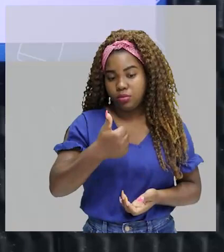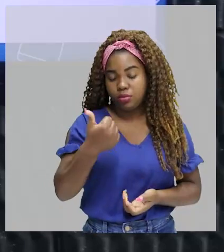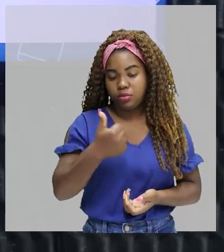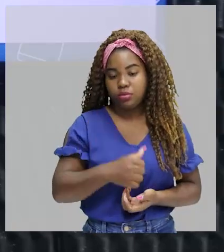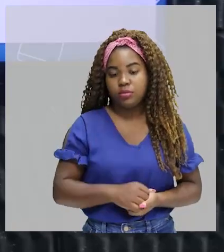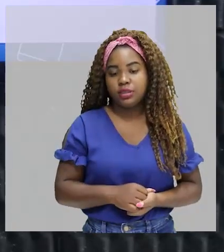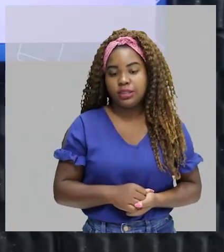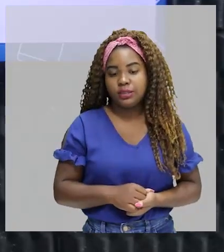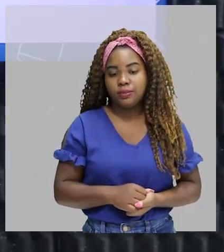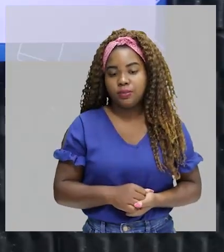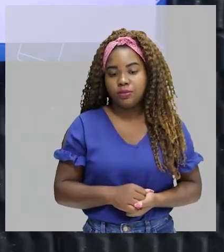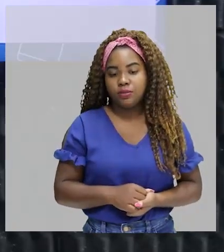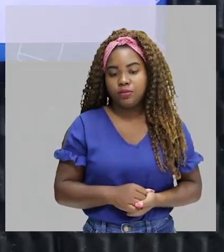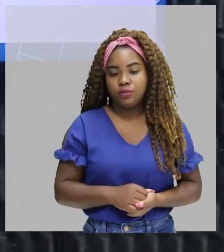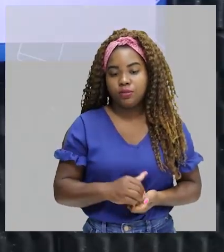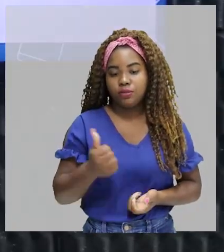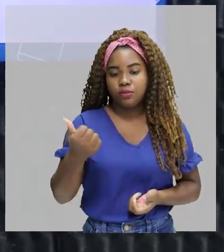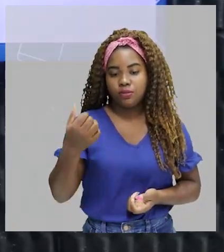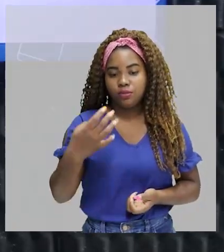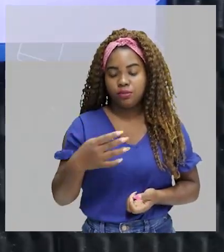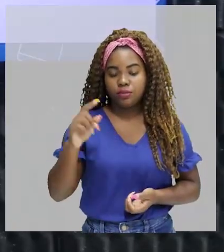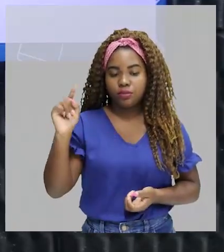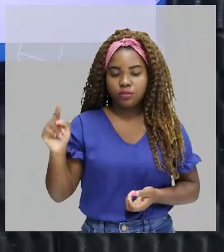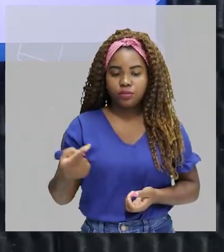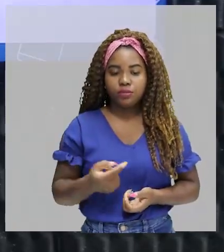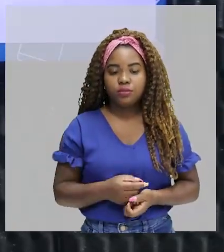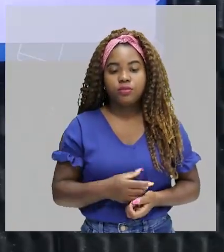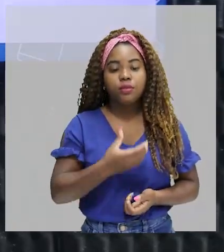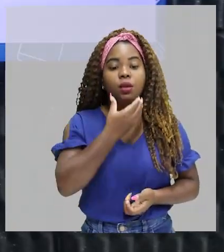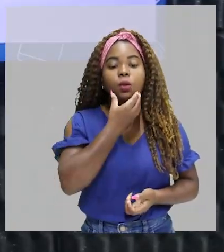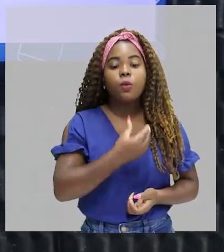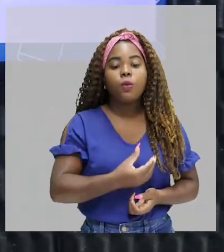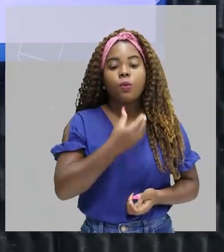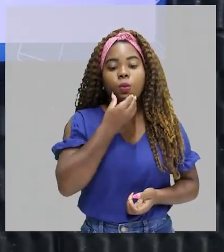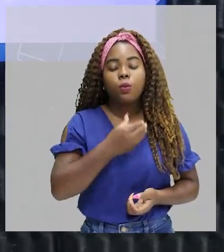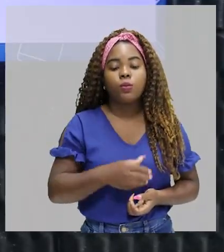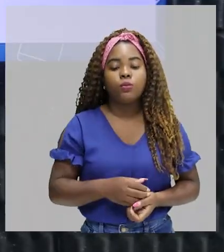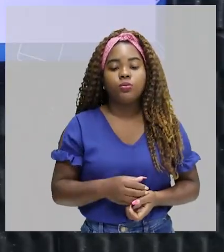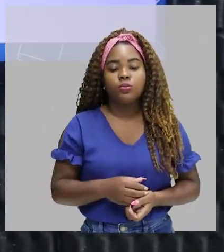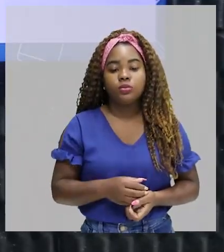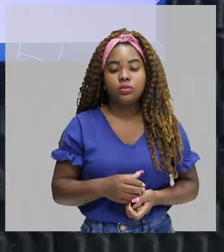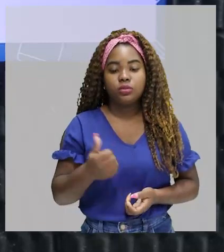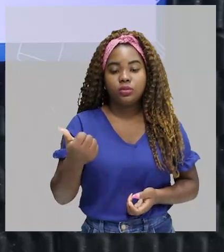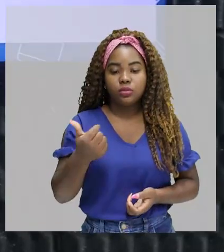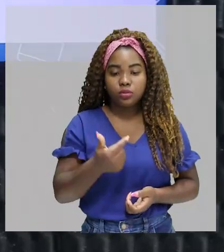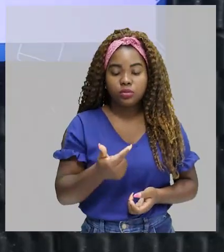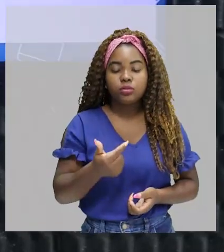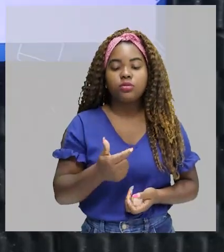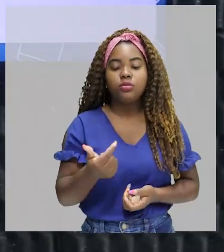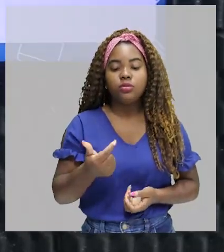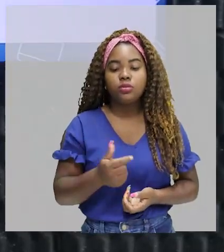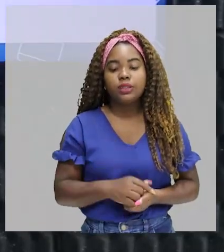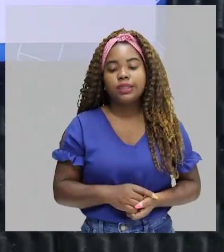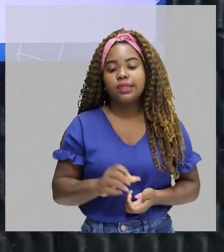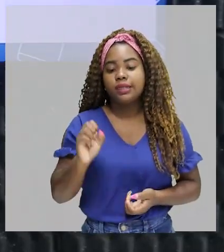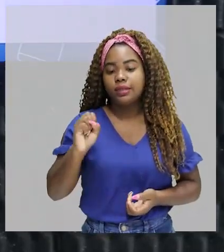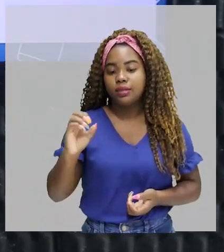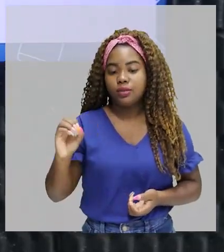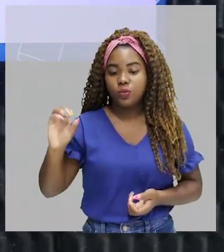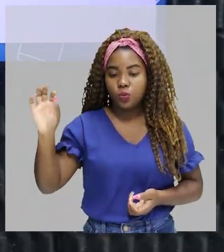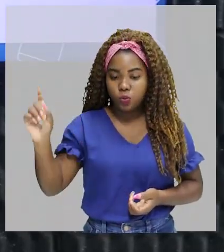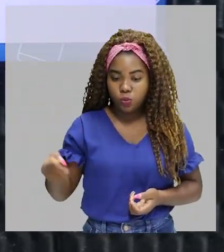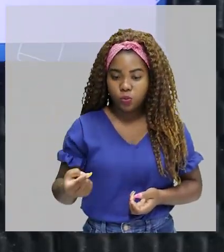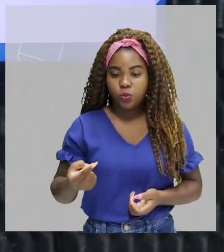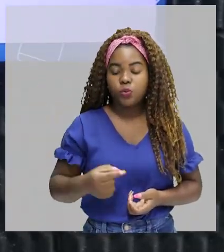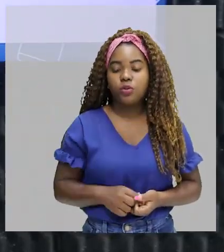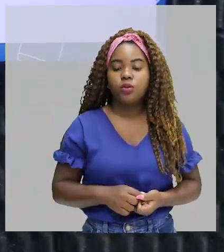tá? E corresponde a 14 mil. Dezembro é o 12º termo e corresponde a 80